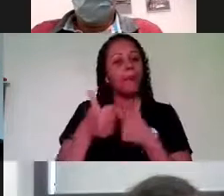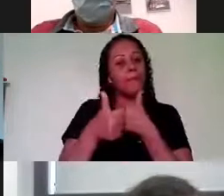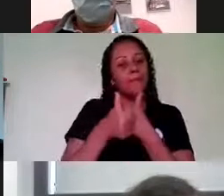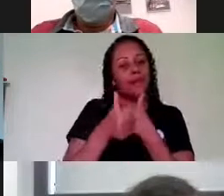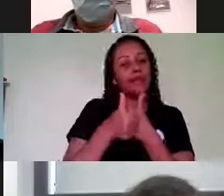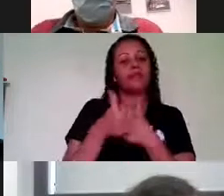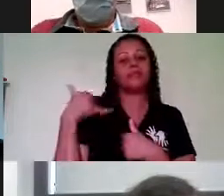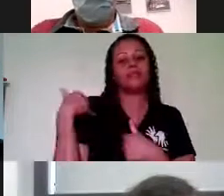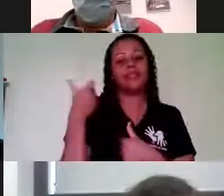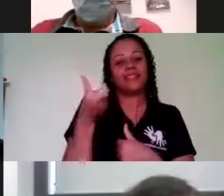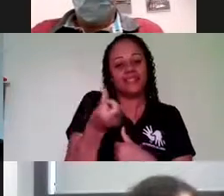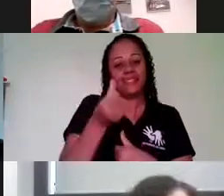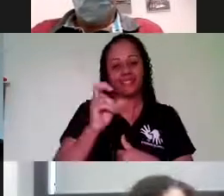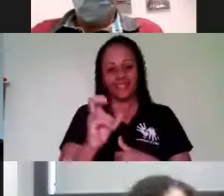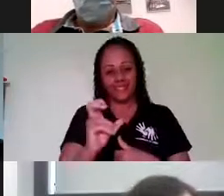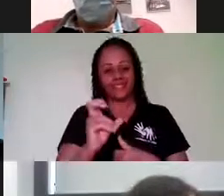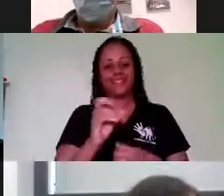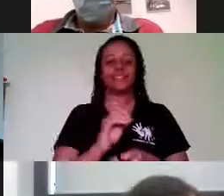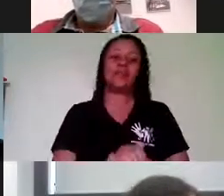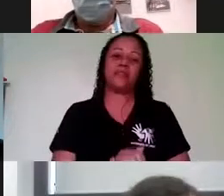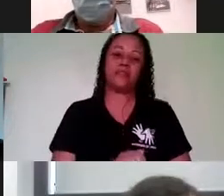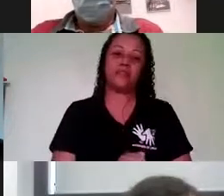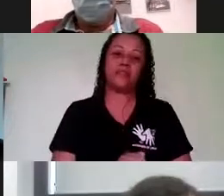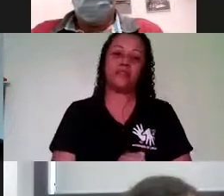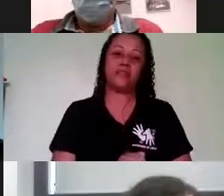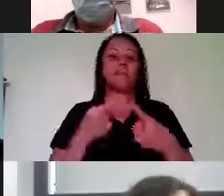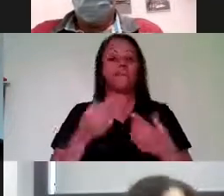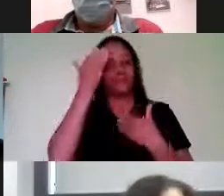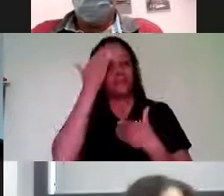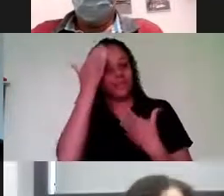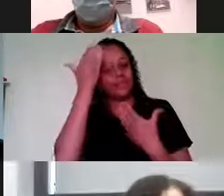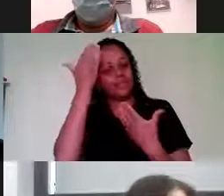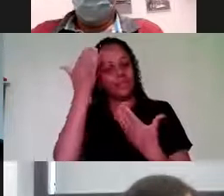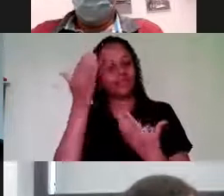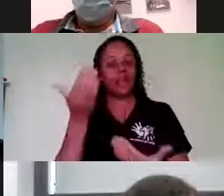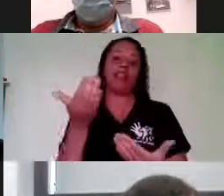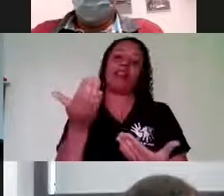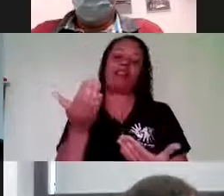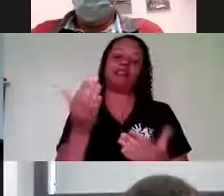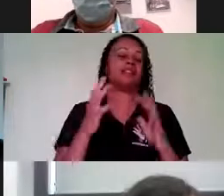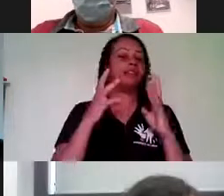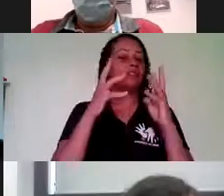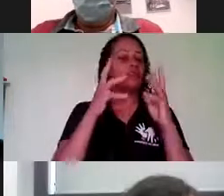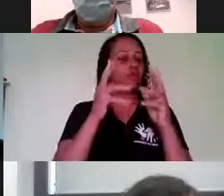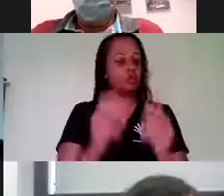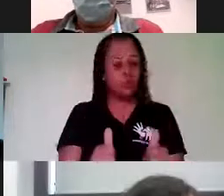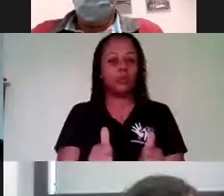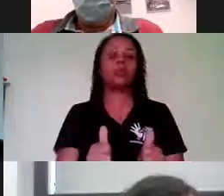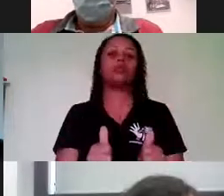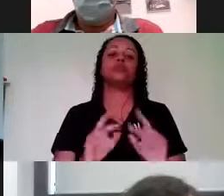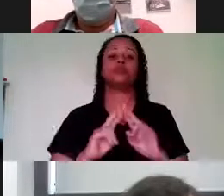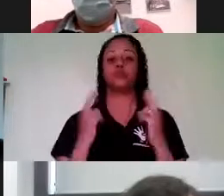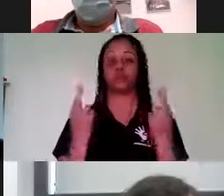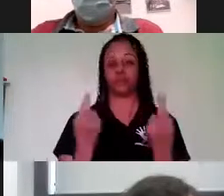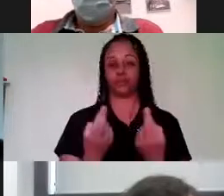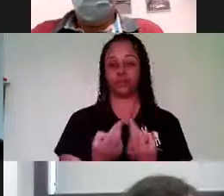virando o Cabo da Boa Esperança. Tá? Mas agradecer demais, então, todos que estão nessa reunião.